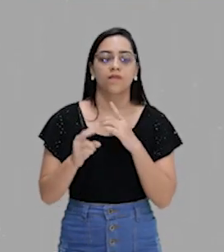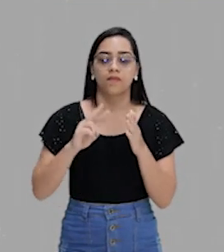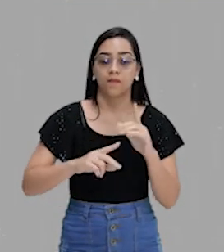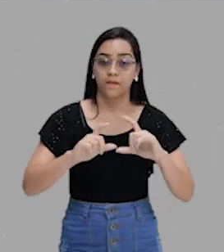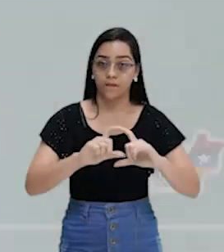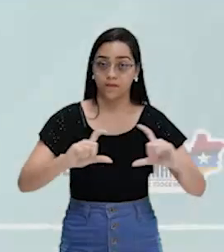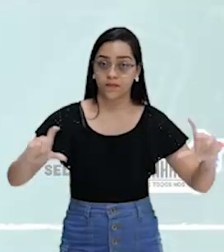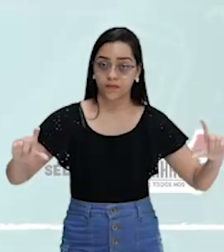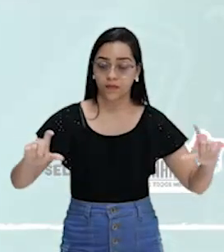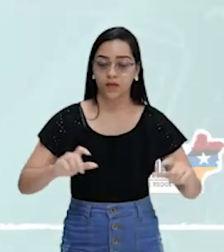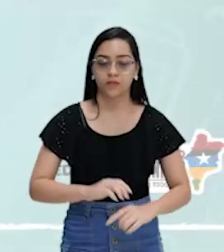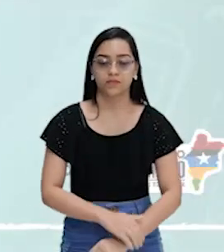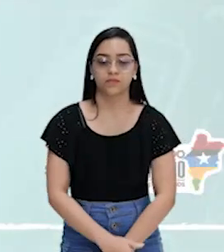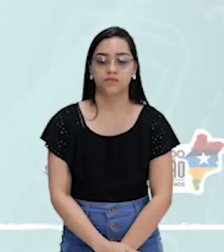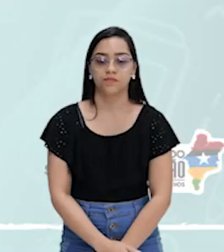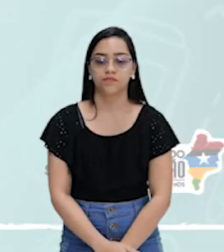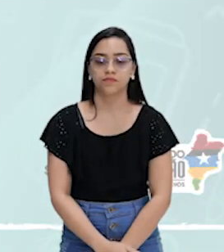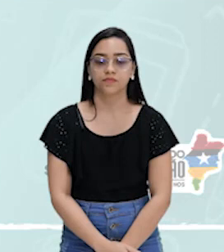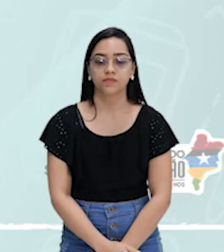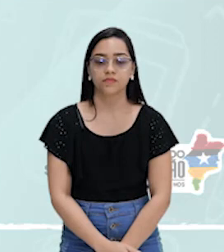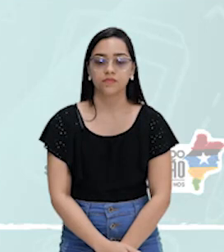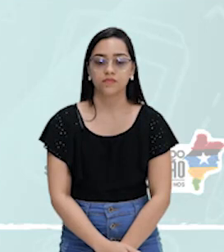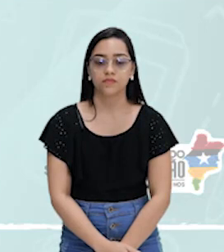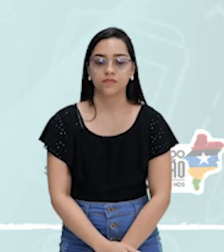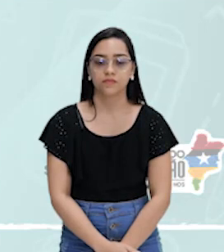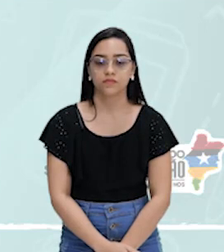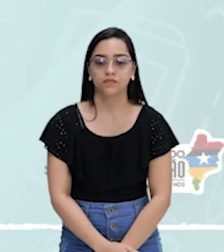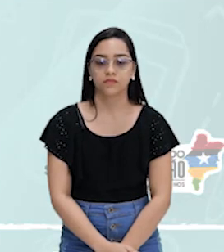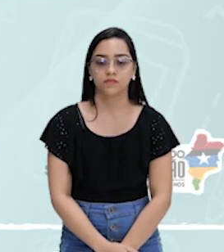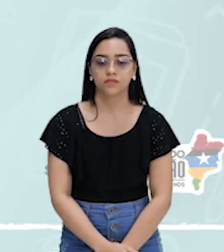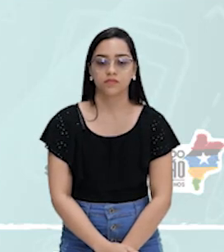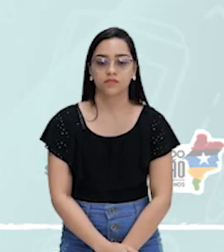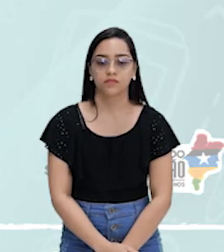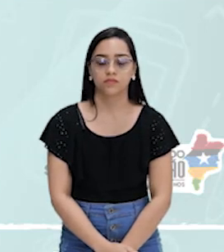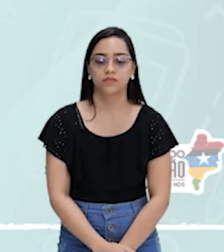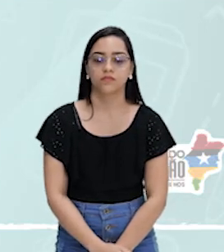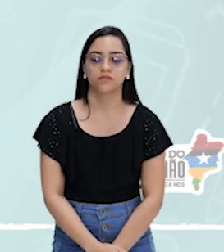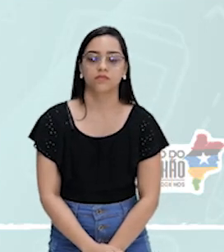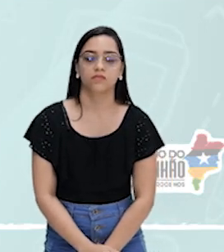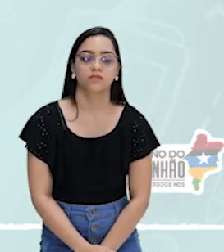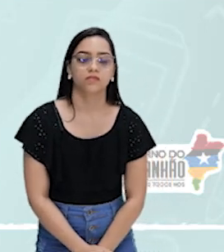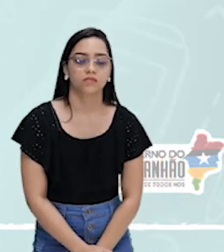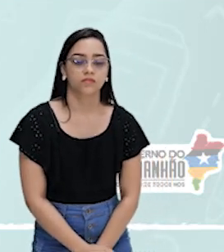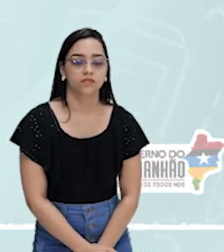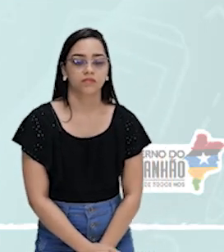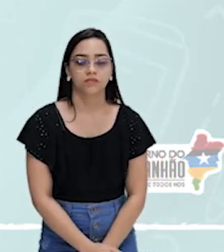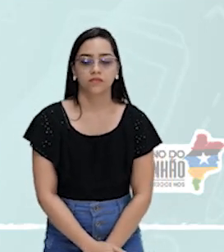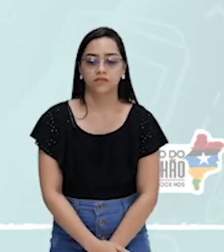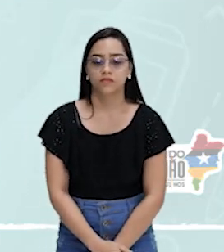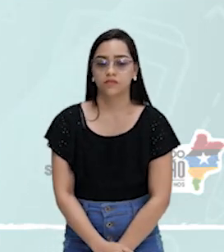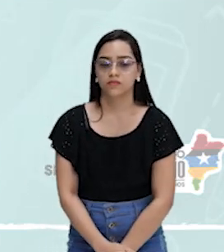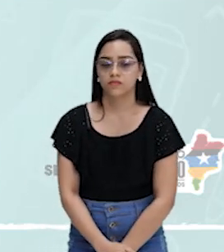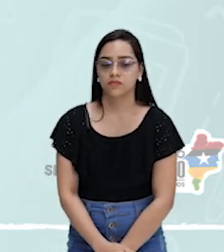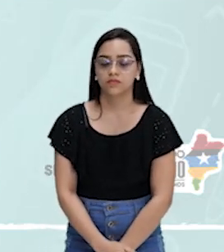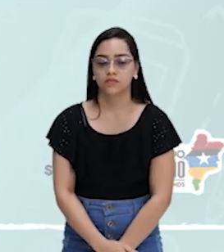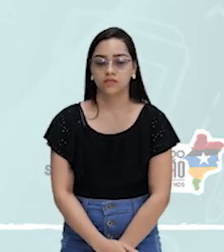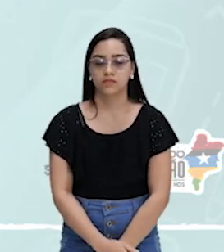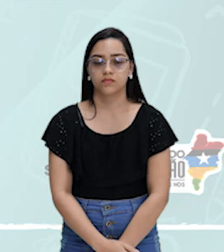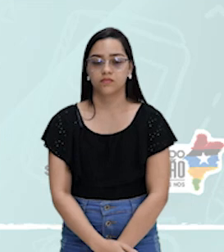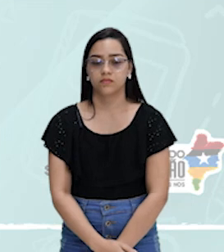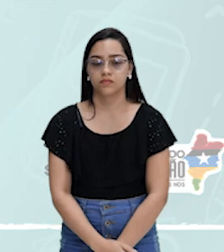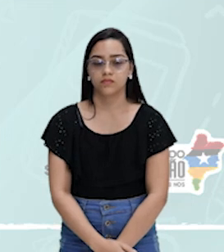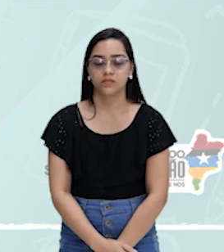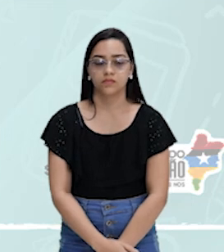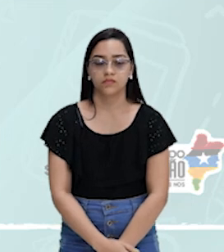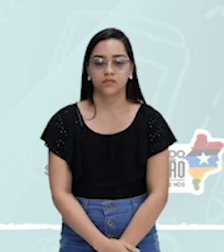Por isso que você vai encontrar em livros essa expressão assim, ó, o realismo e o naturalismo foram duas escolas literárias de domínio no fim do século